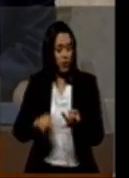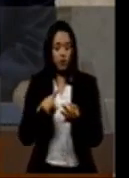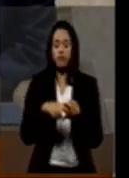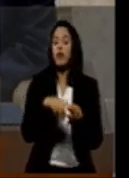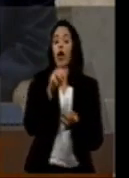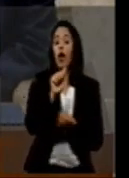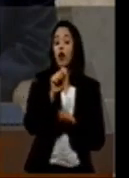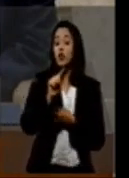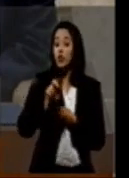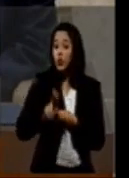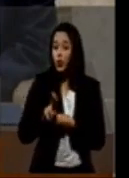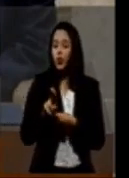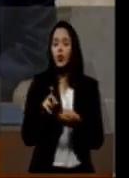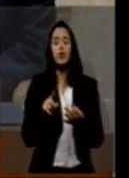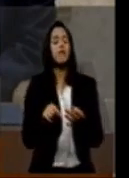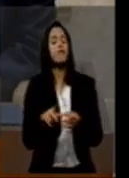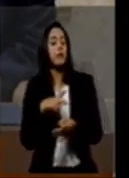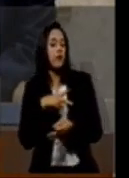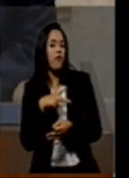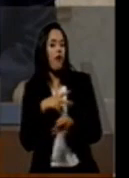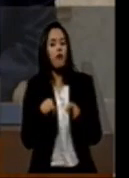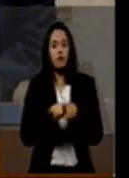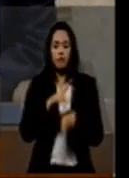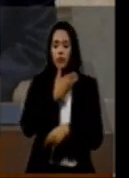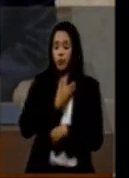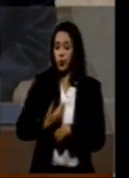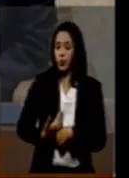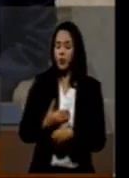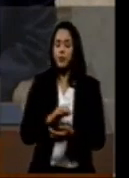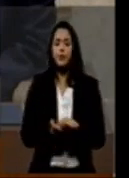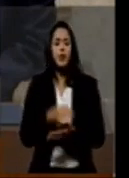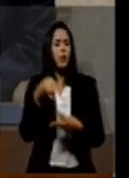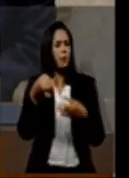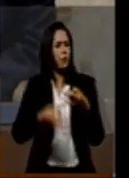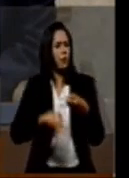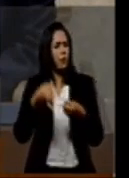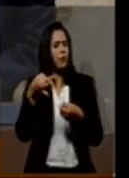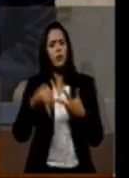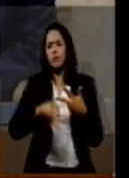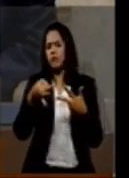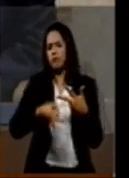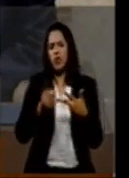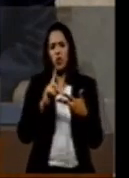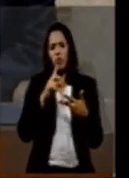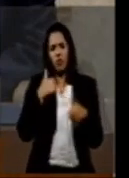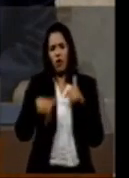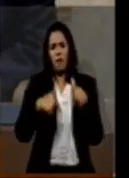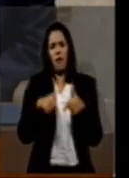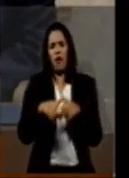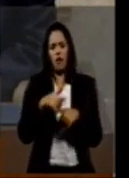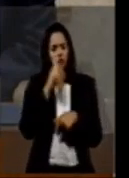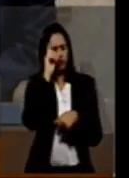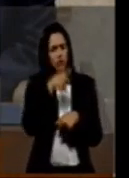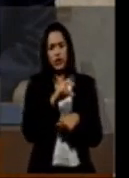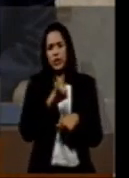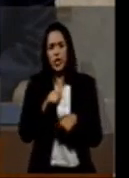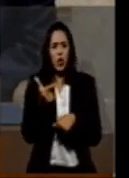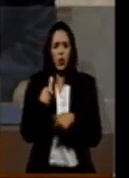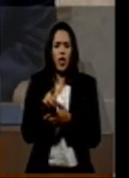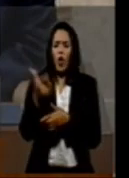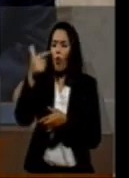pública e privada o poder judiciário não age de ofício sem as funções essenciais